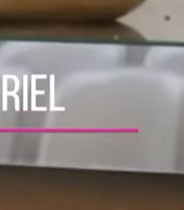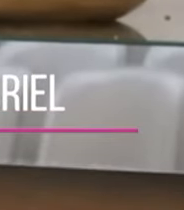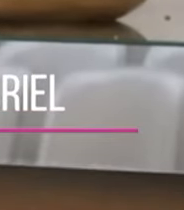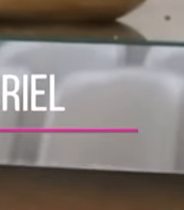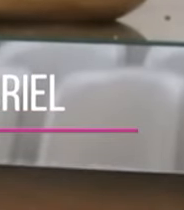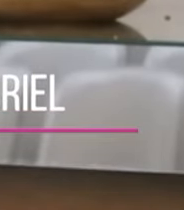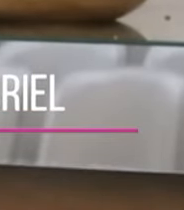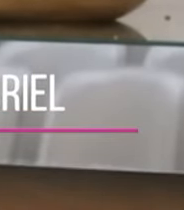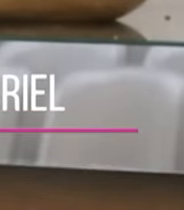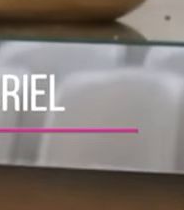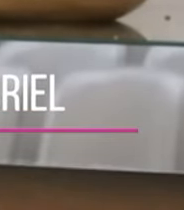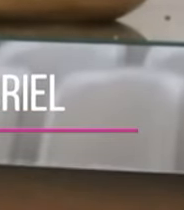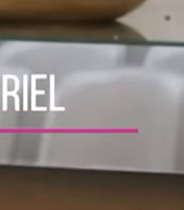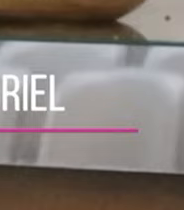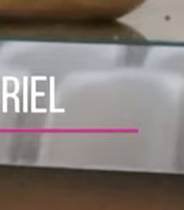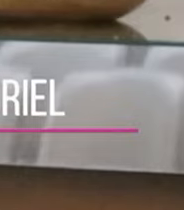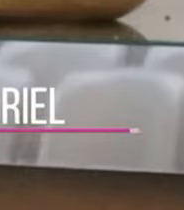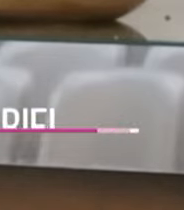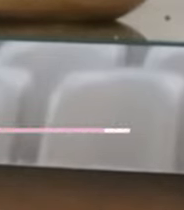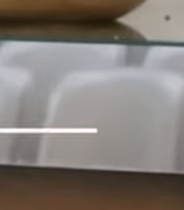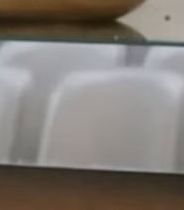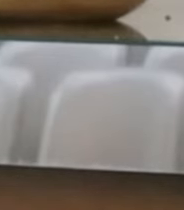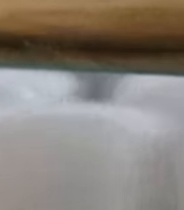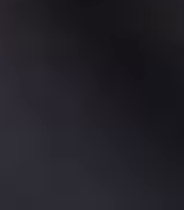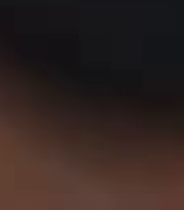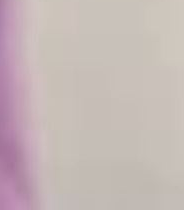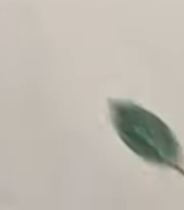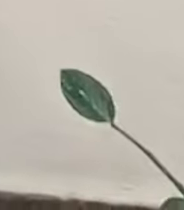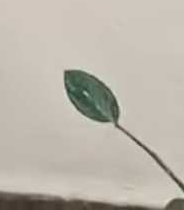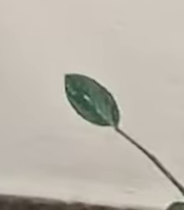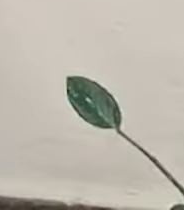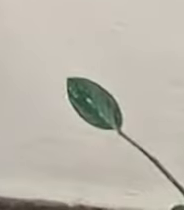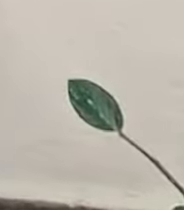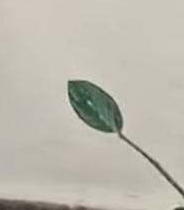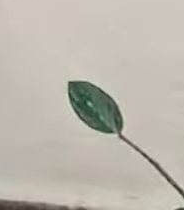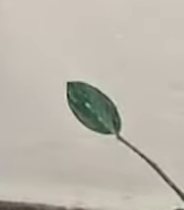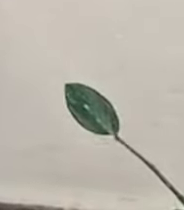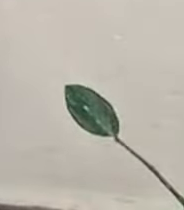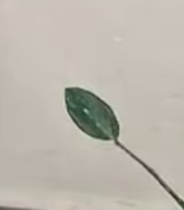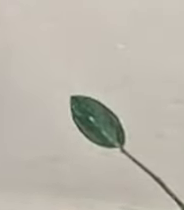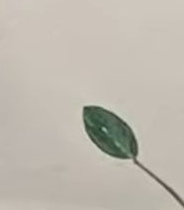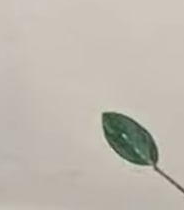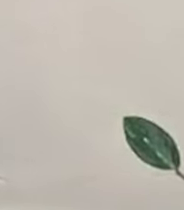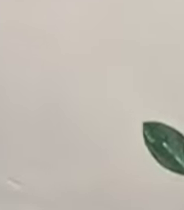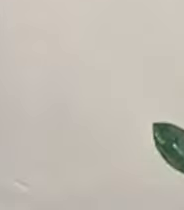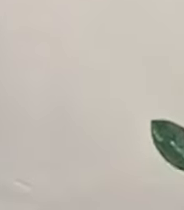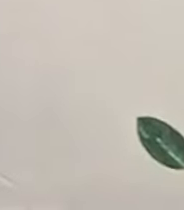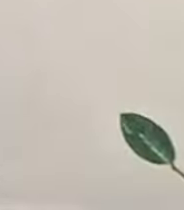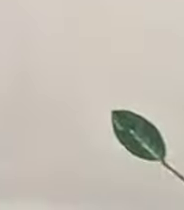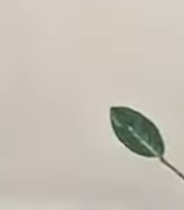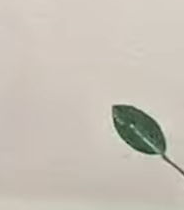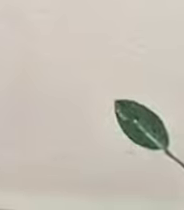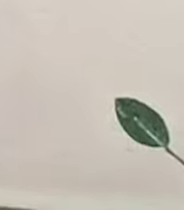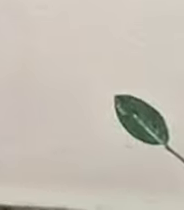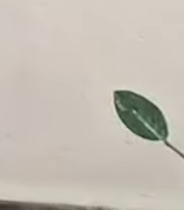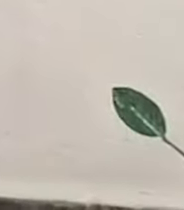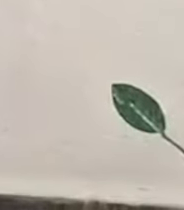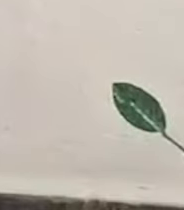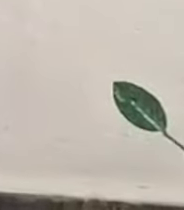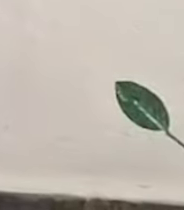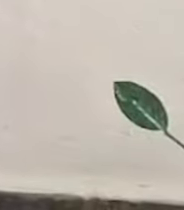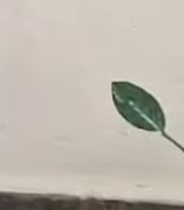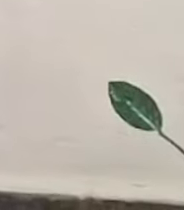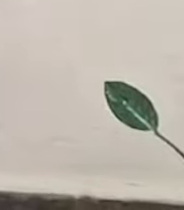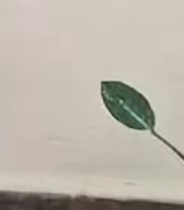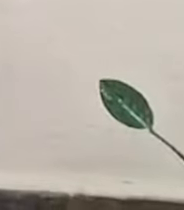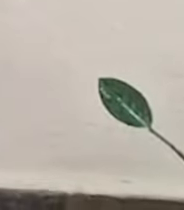Continue cuidando da gente, que a gente ama muito a senhora. Hoje nós estamos aqui para falar sobre todas as tias da EBD. Eu